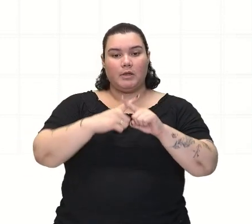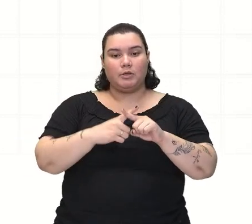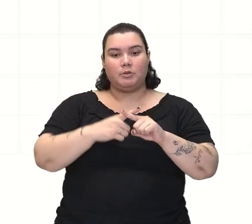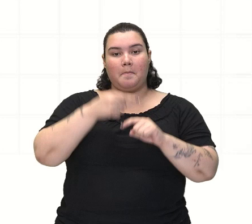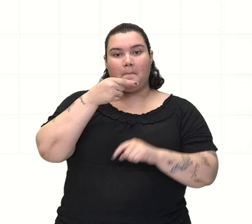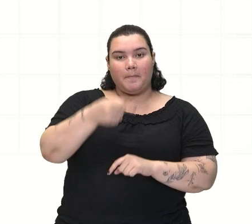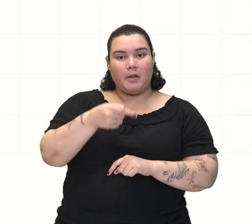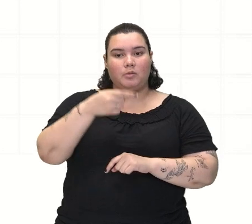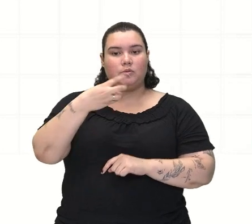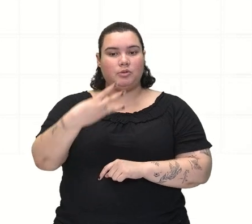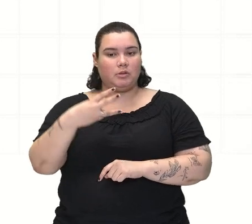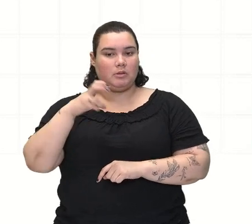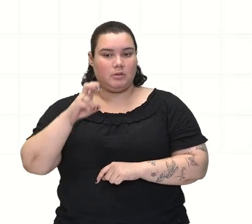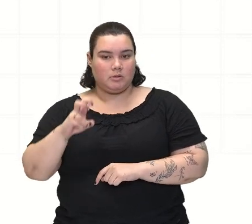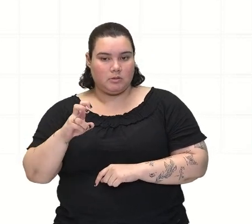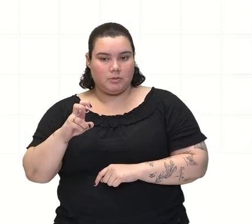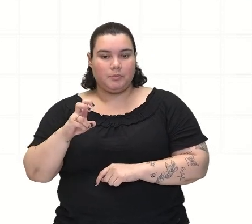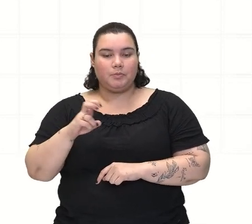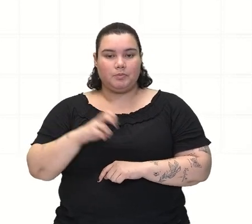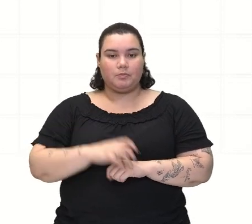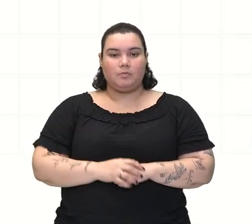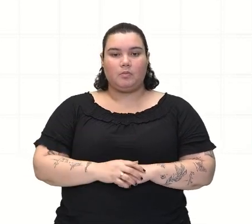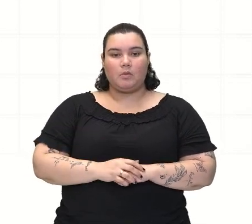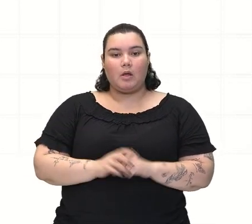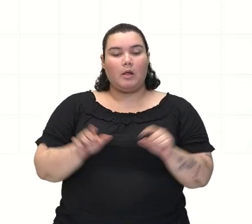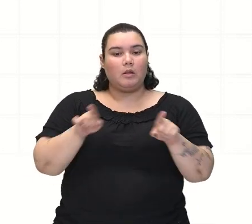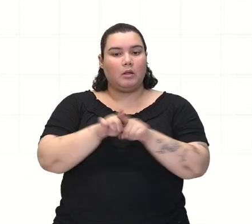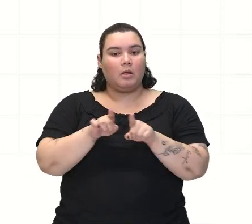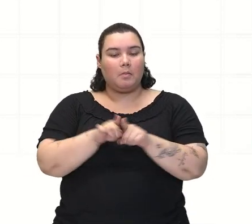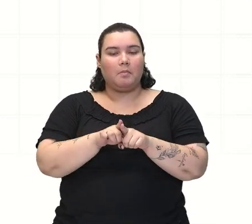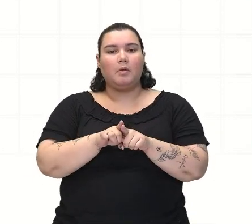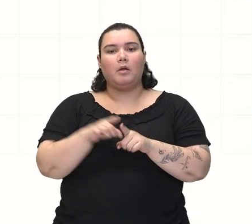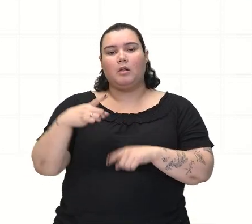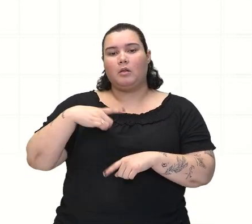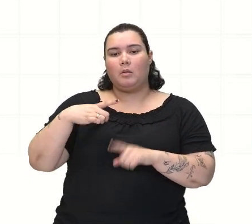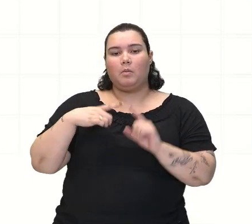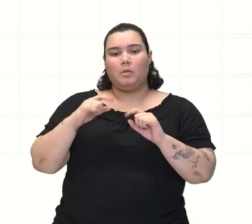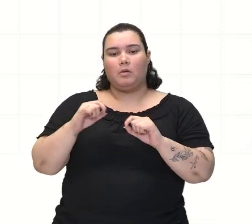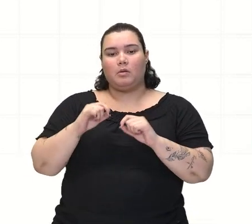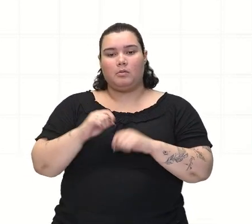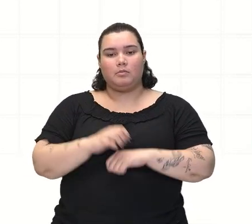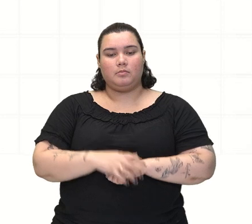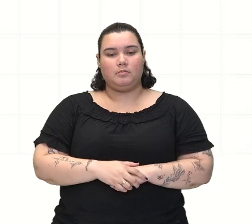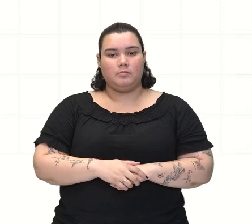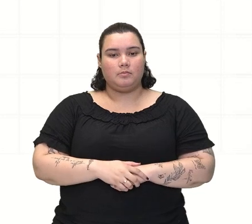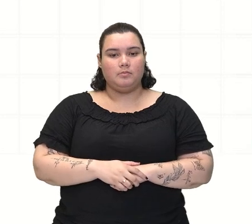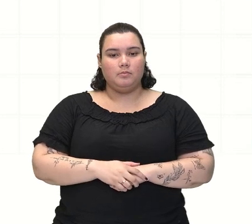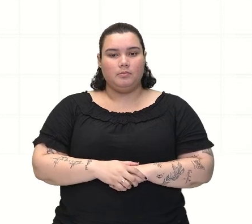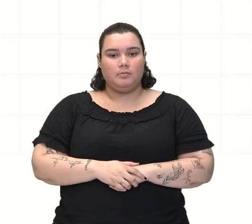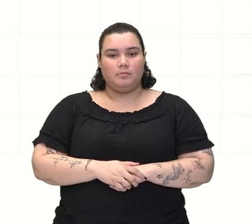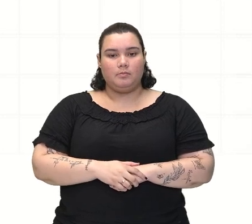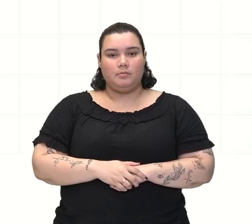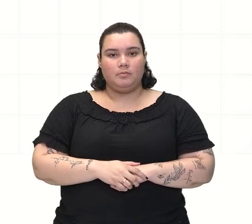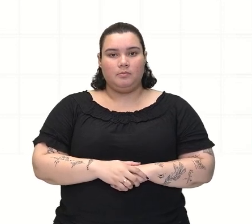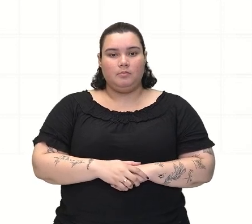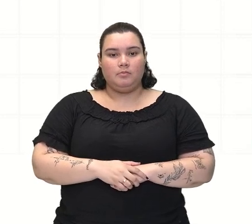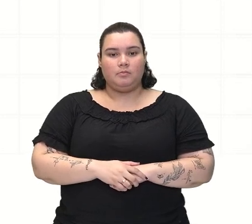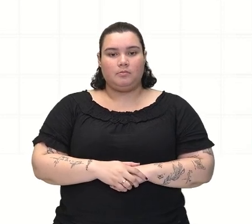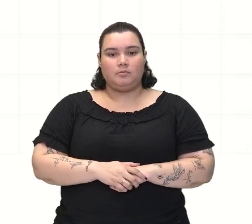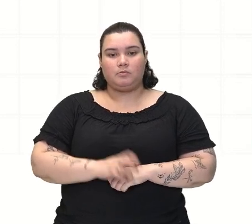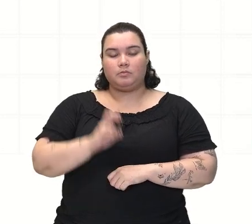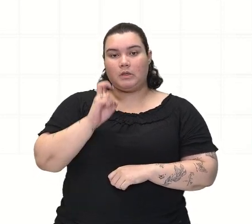35, beleza? Também eu posso ter quem? Eu posso ter